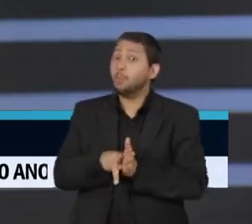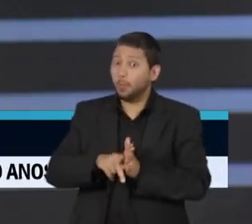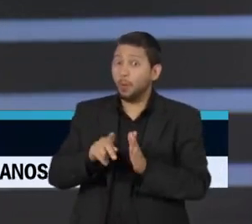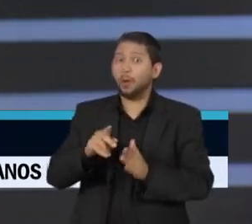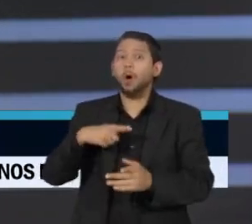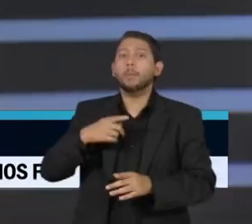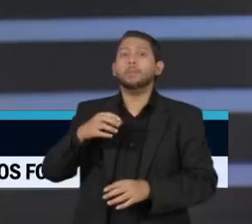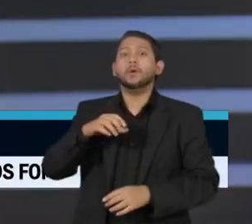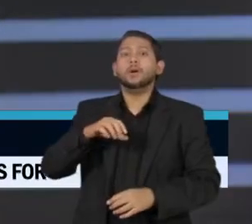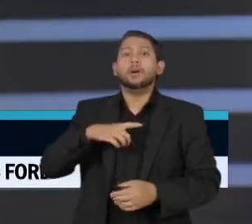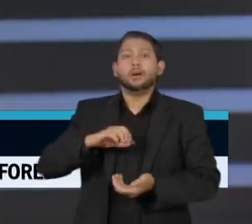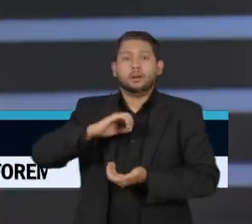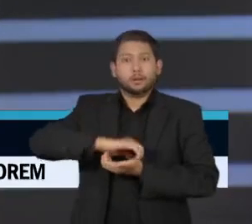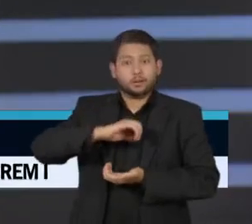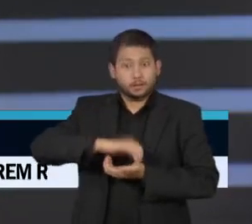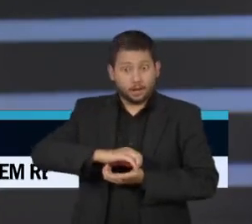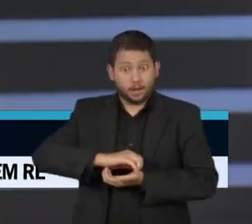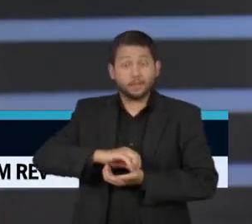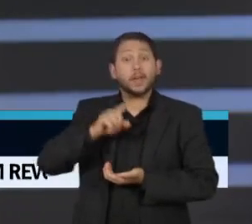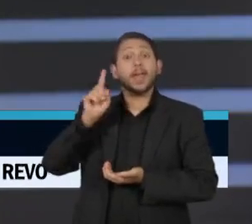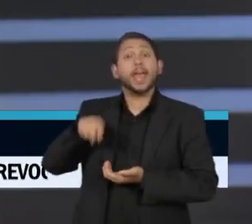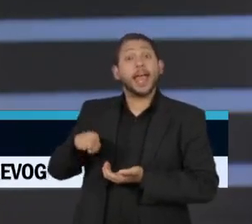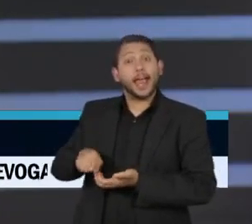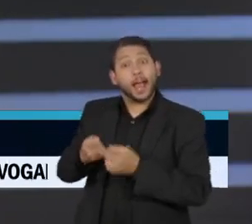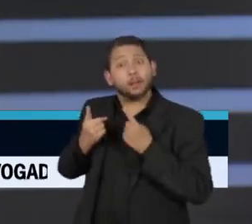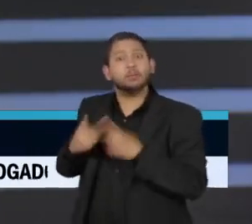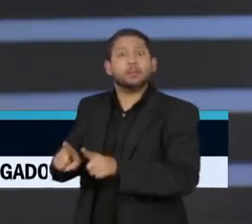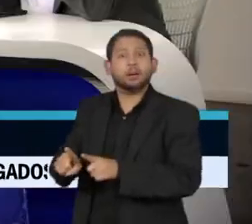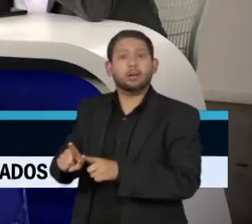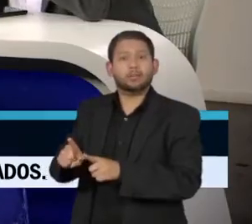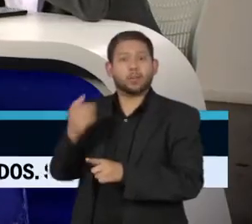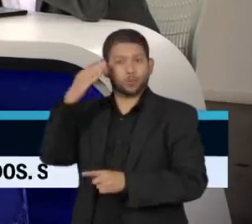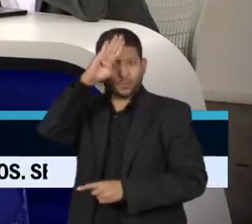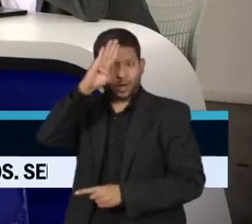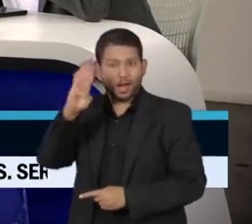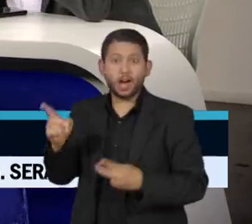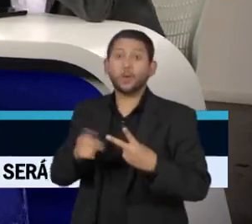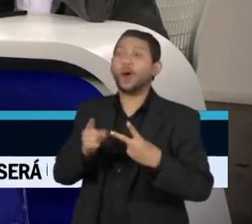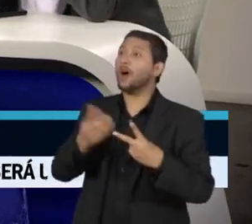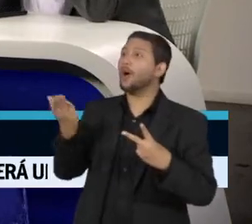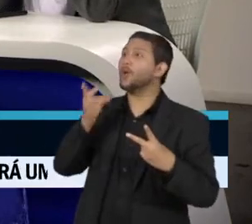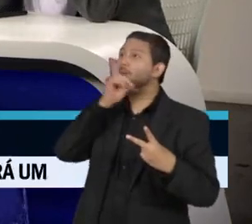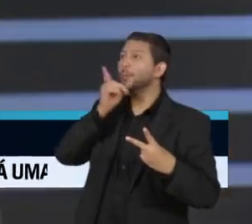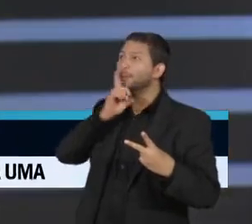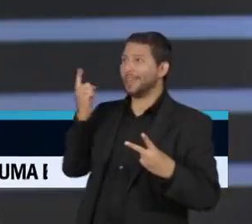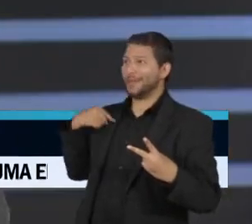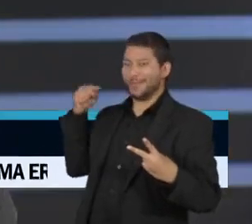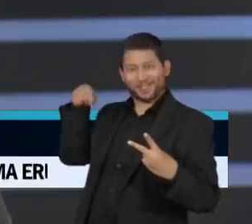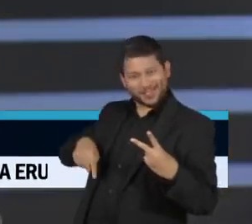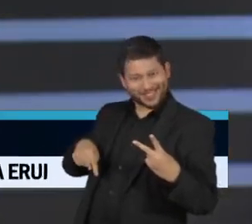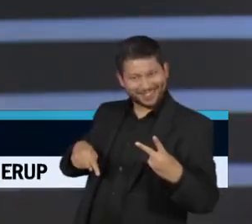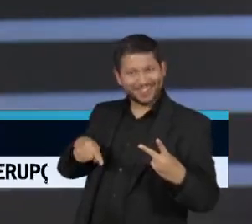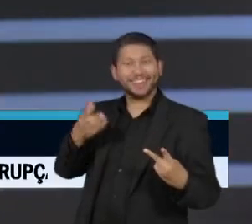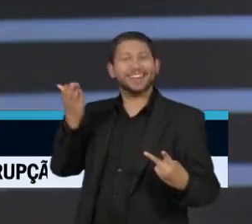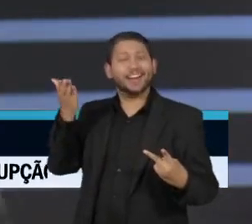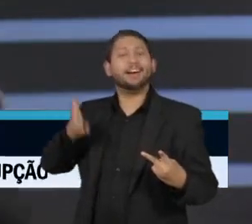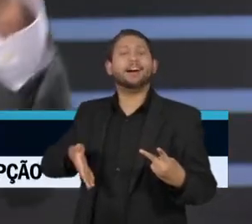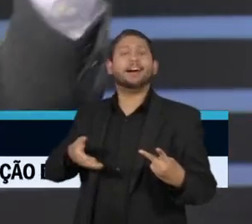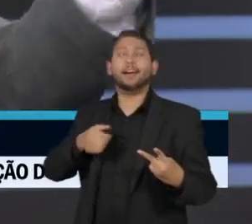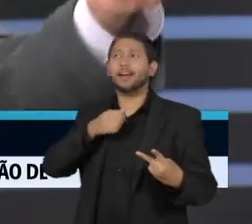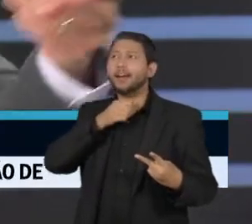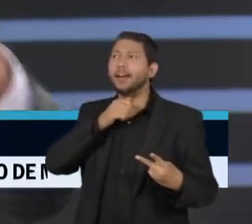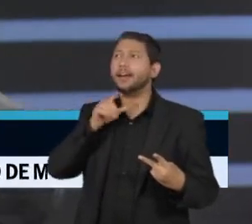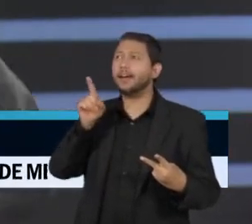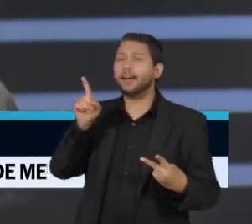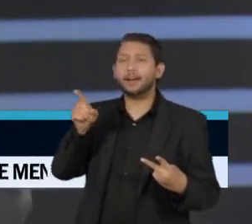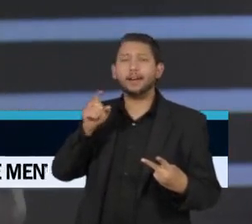colocou o bolsonaro não devido lugar e mais recentemente no domingo eu estava aqui Ayrton estava aqui a